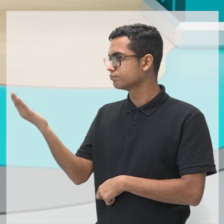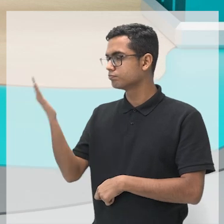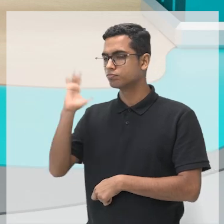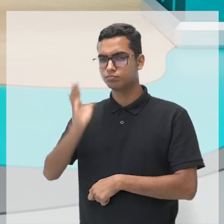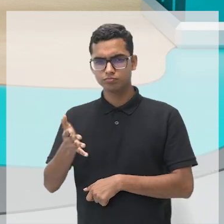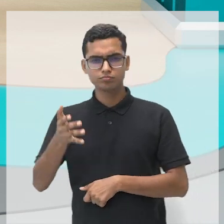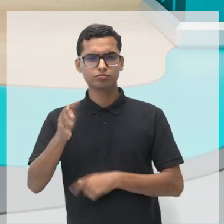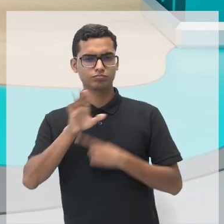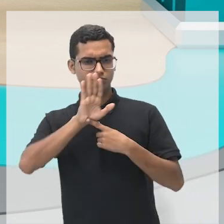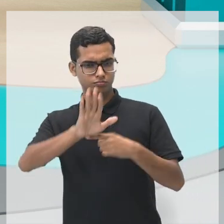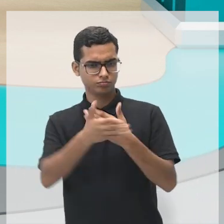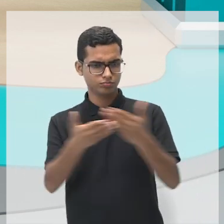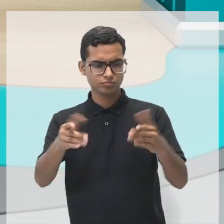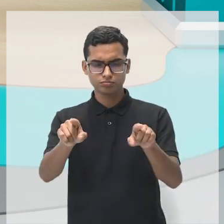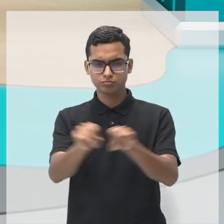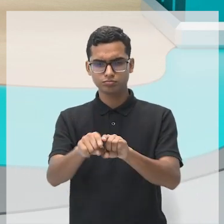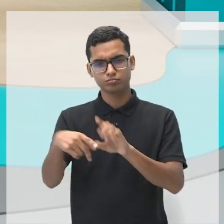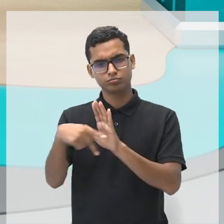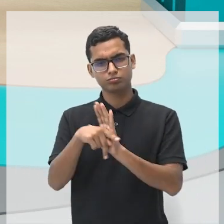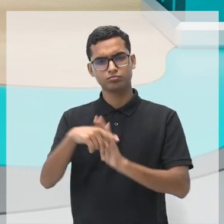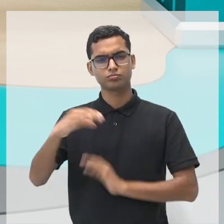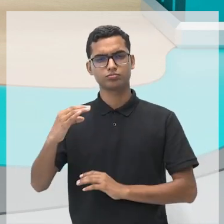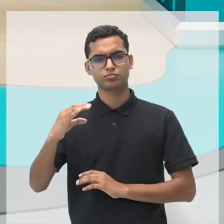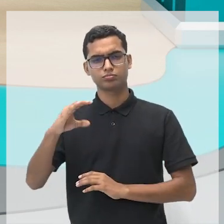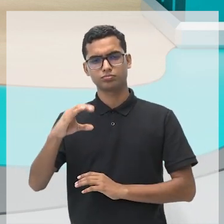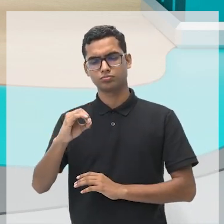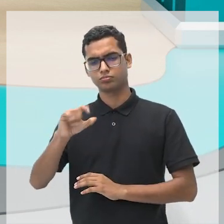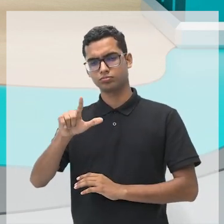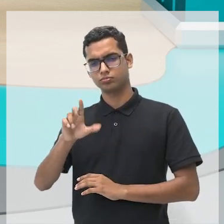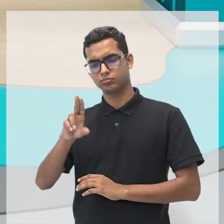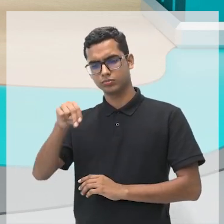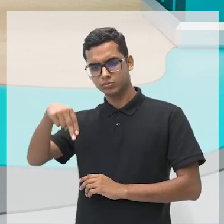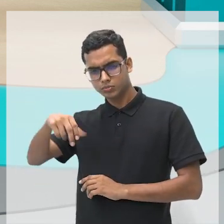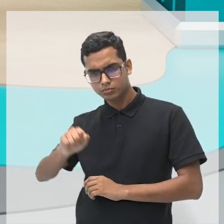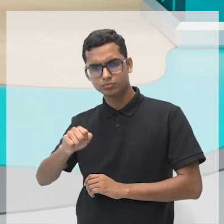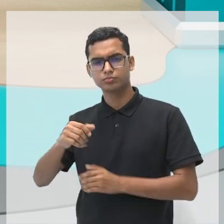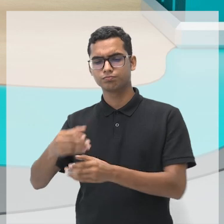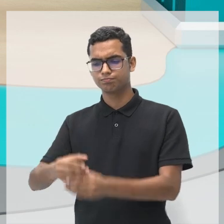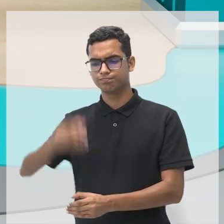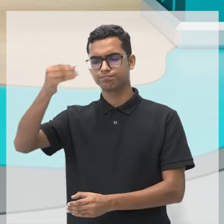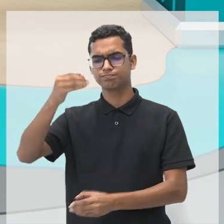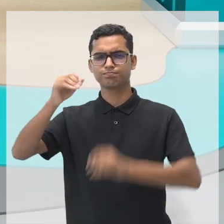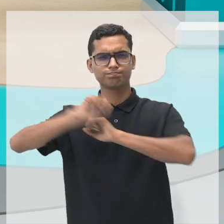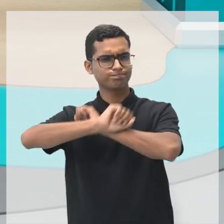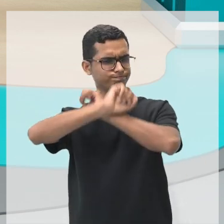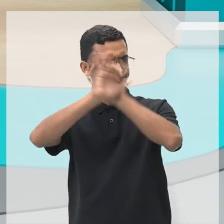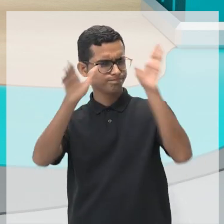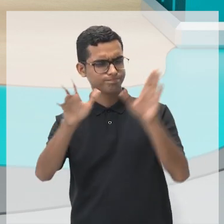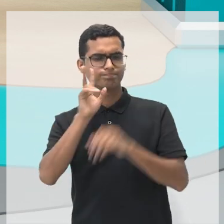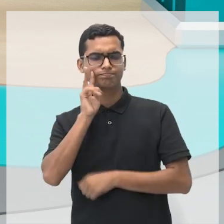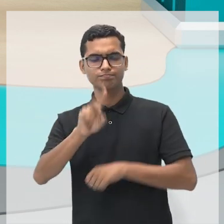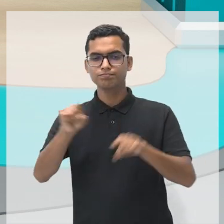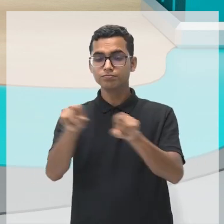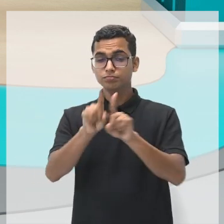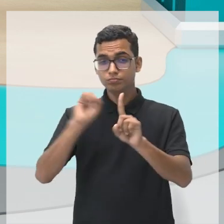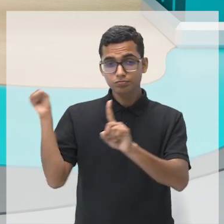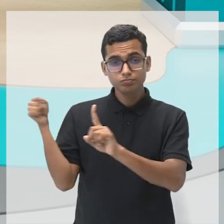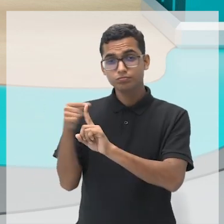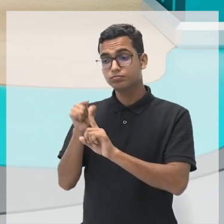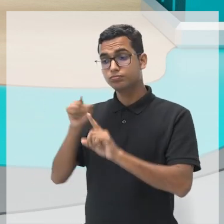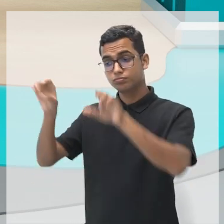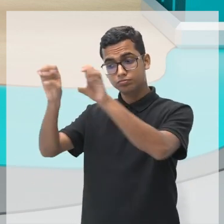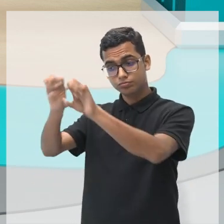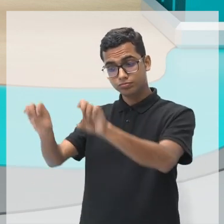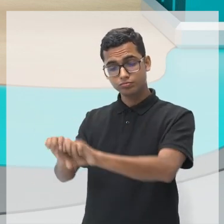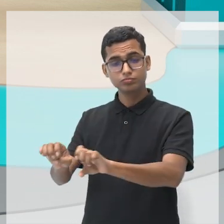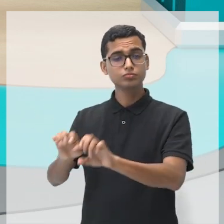falei o nome, né? Isso aqui é uma coluna, já está bem evidente aqui, né? Bem claro. Um dos objetivos dessa estrutura